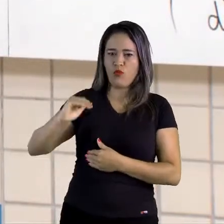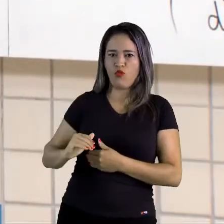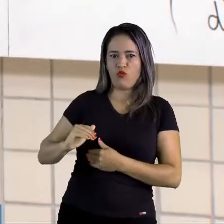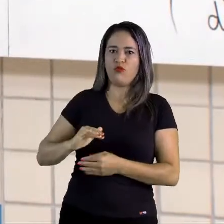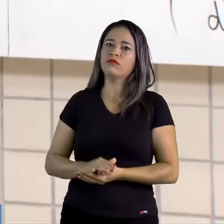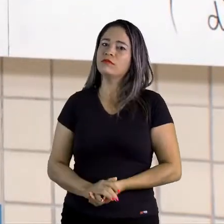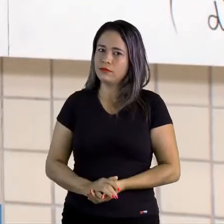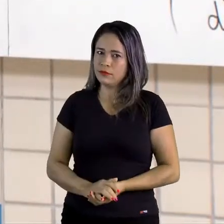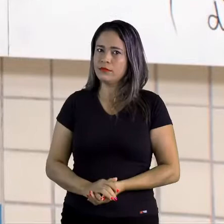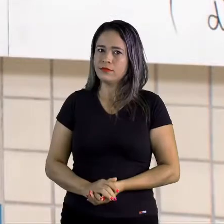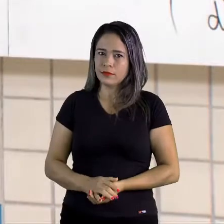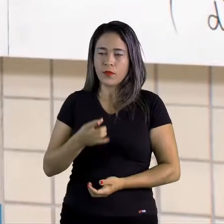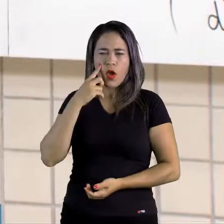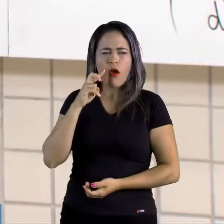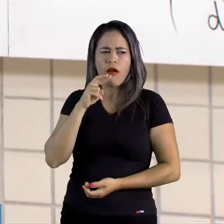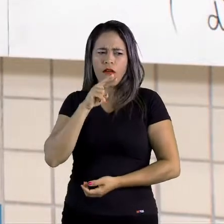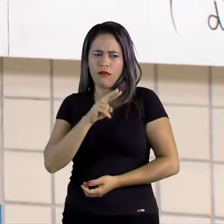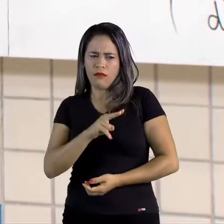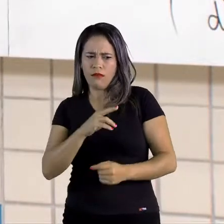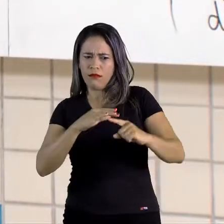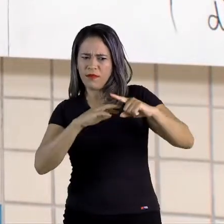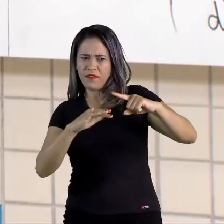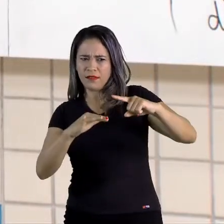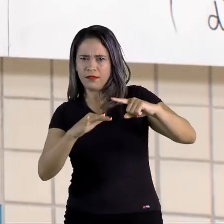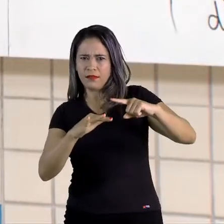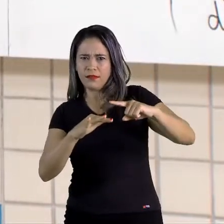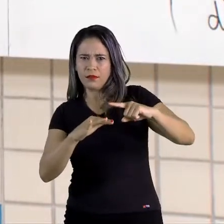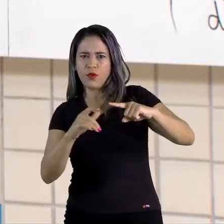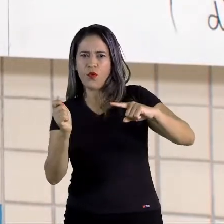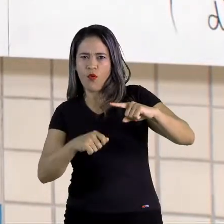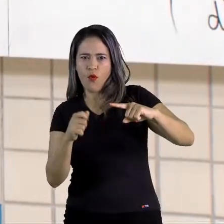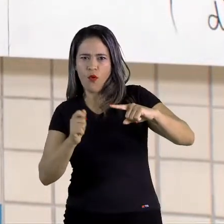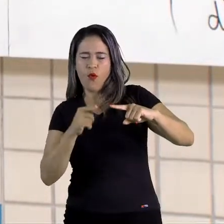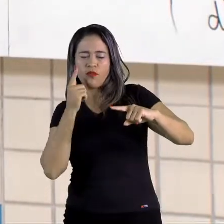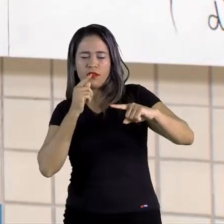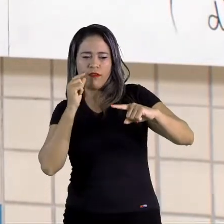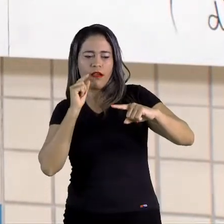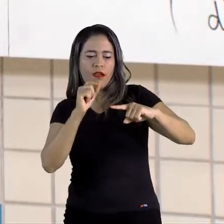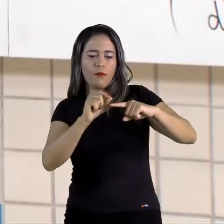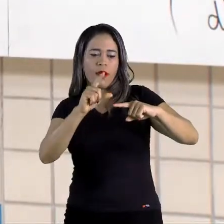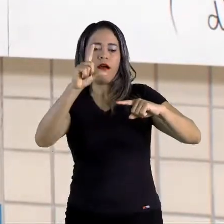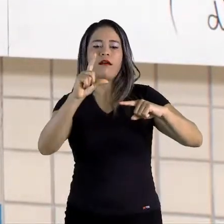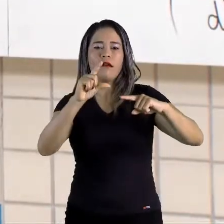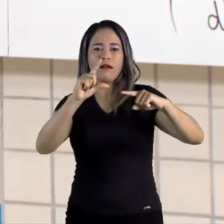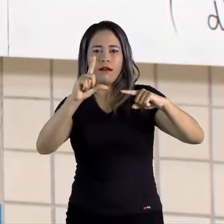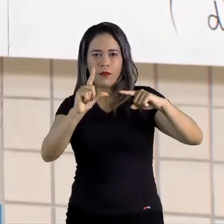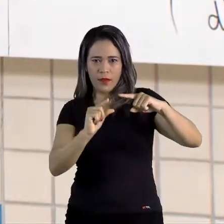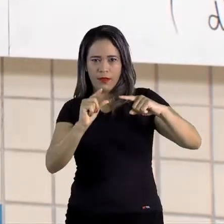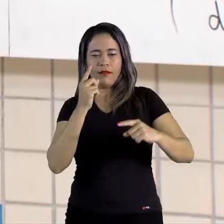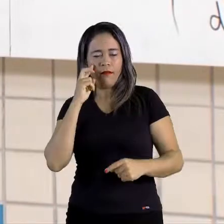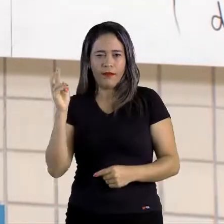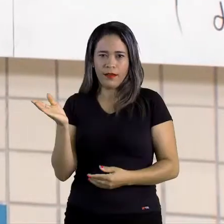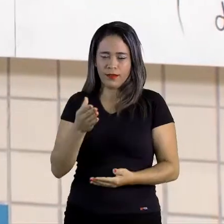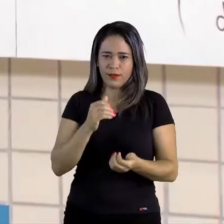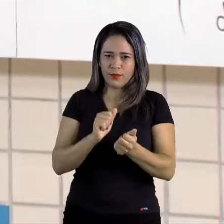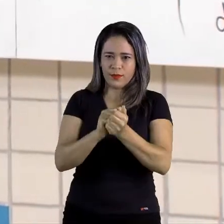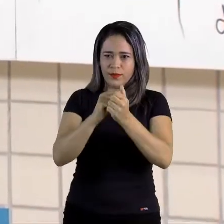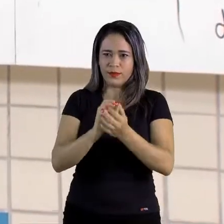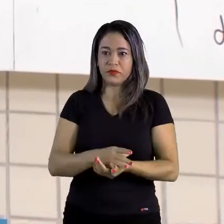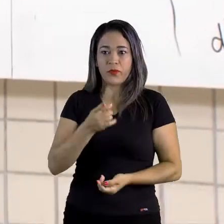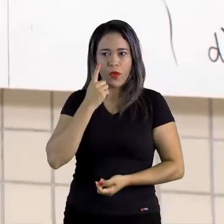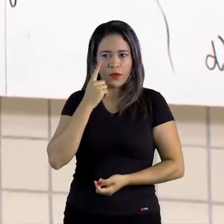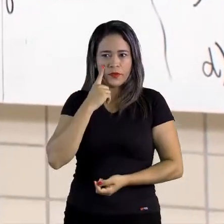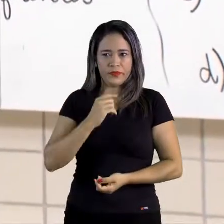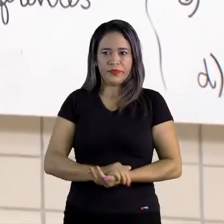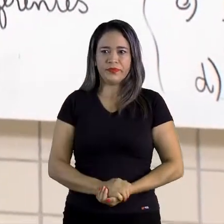Então, olhando uma fração, a gente consegue discernir quem é maior, quem é menor. Veja comigo, olha só, nós